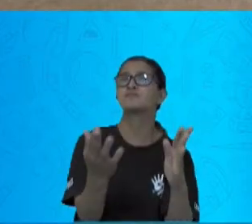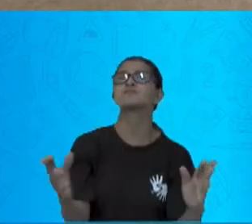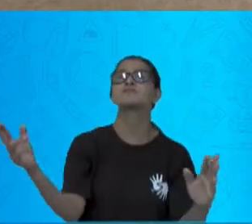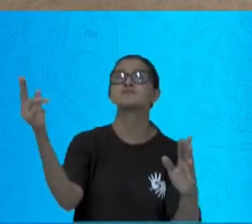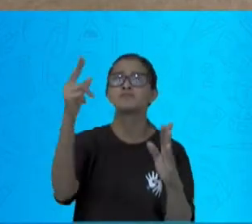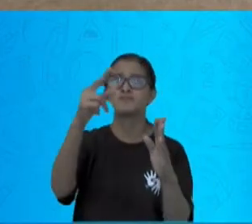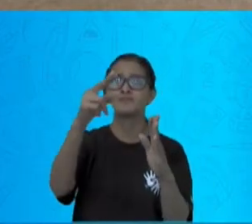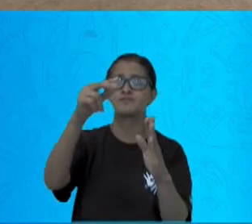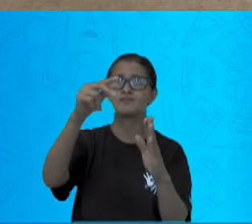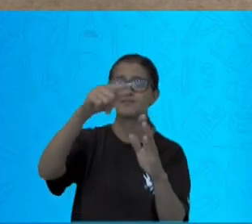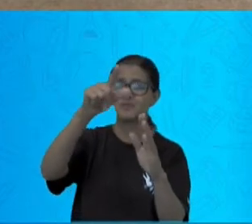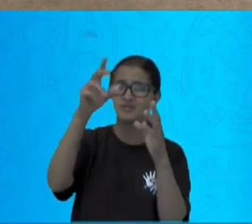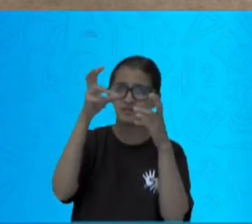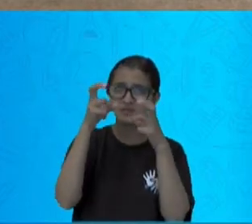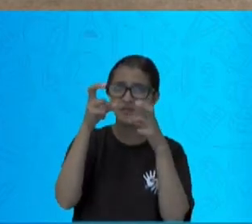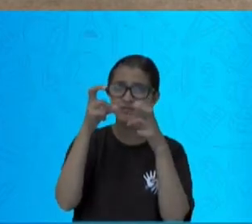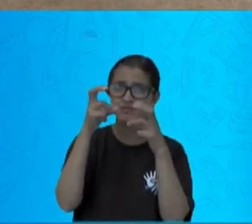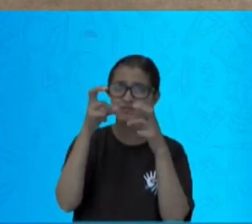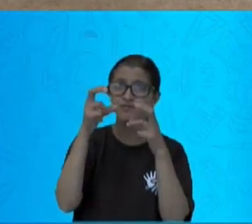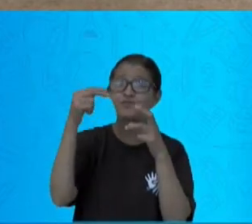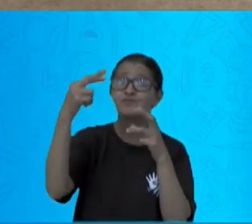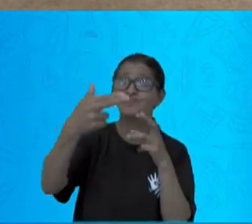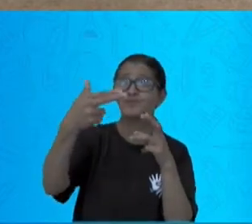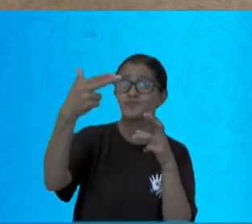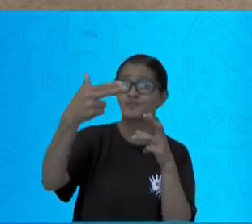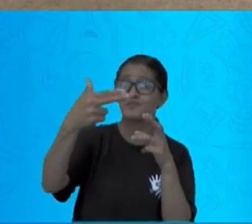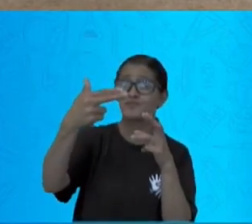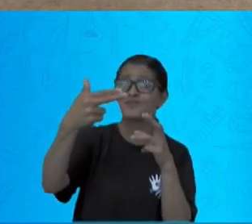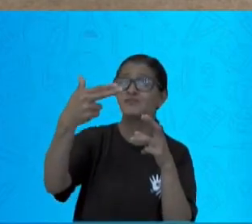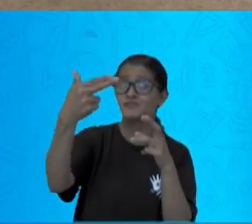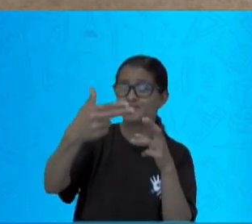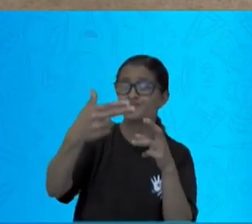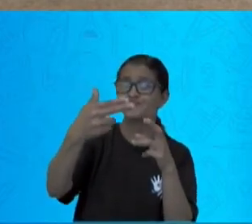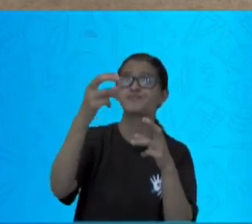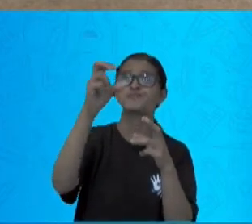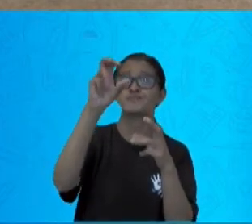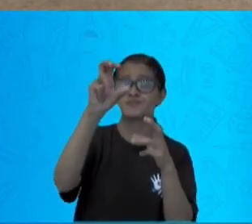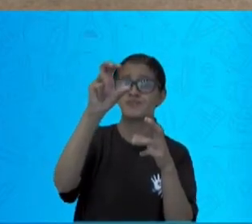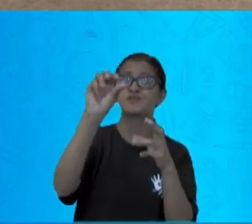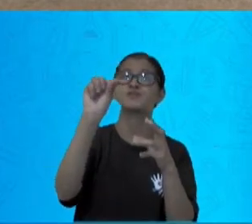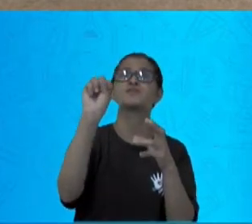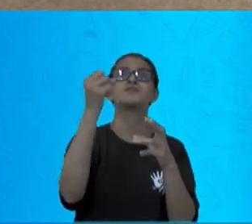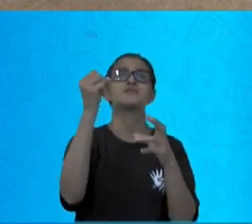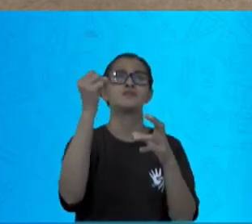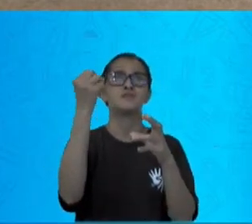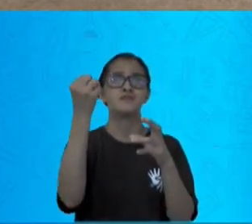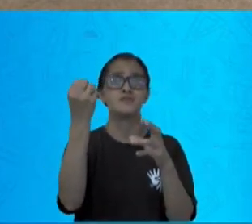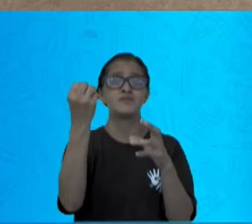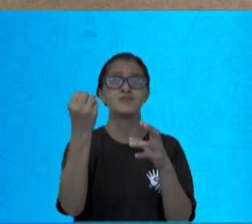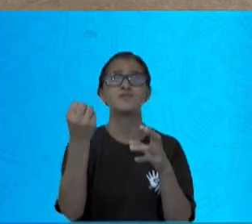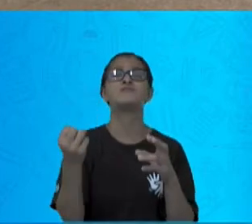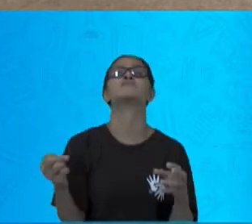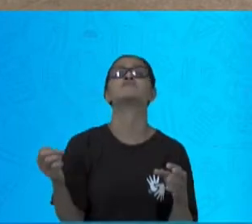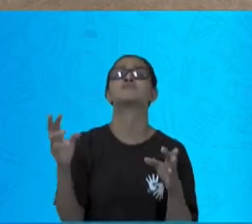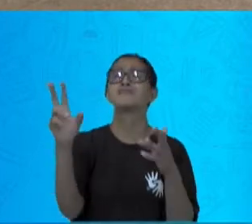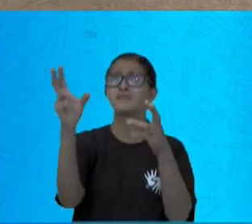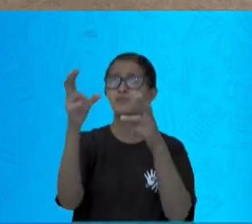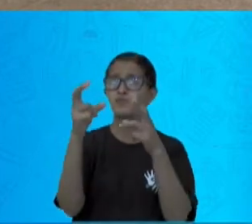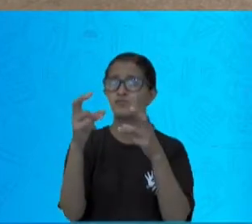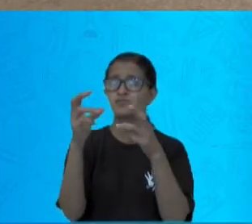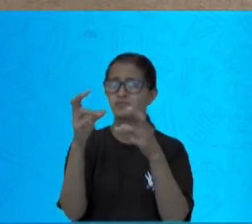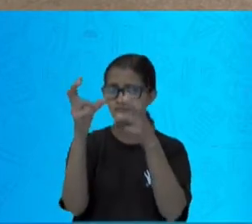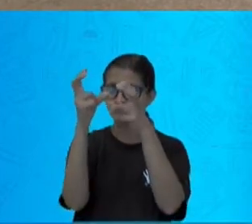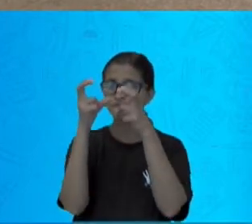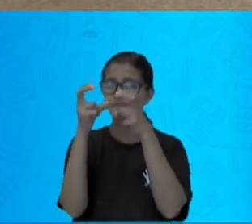7 mais 1, 8. Então, eu vou ter 5 oitavos. Beleza, então vou saber o resultado de 5 oitavos